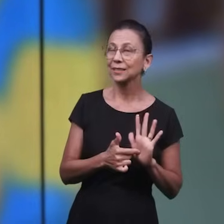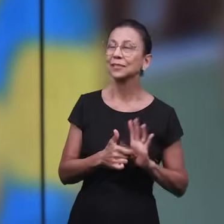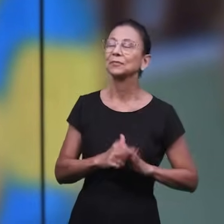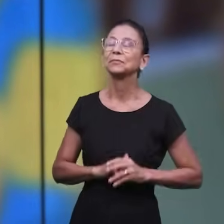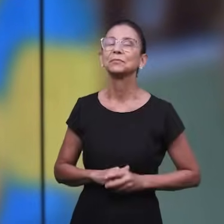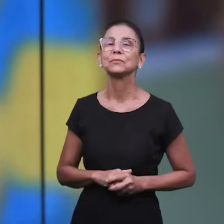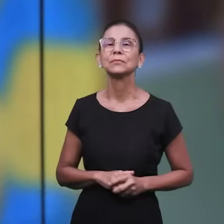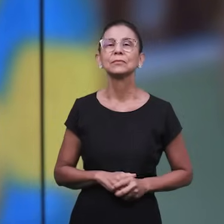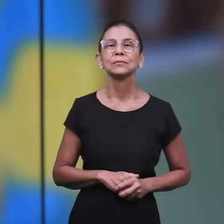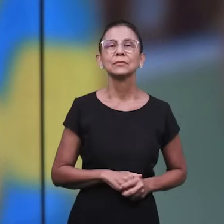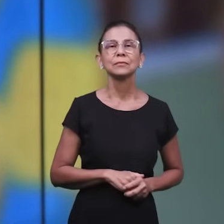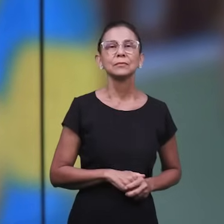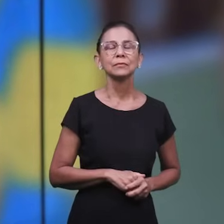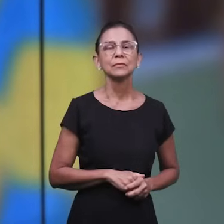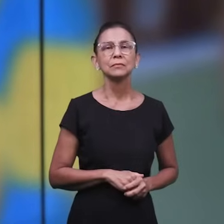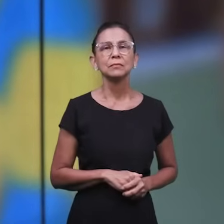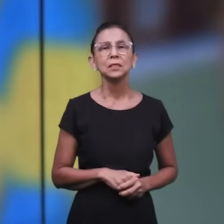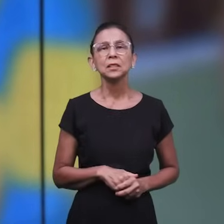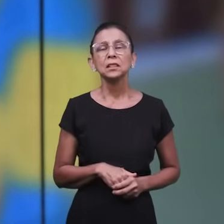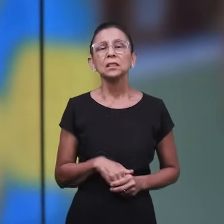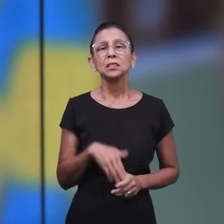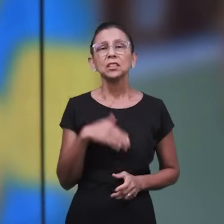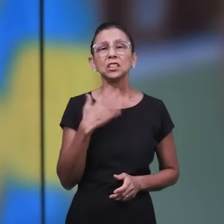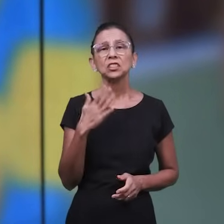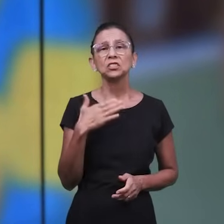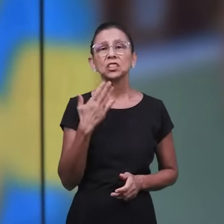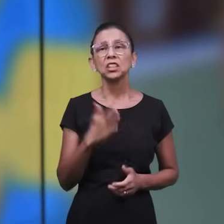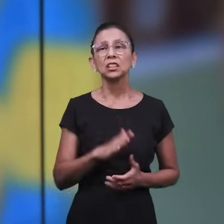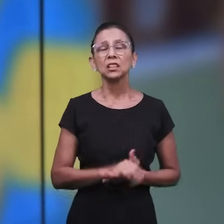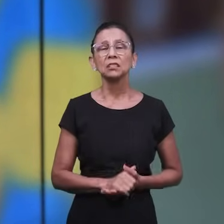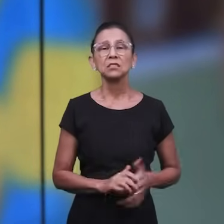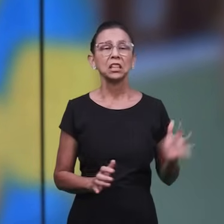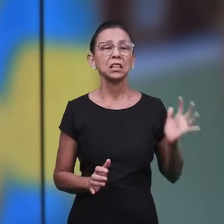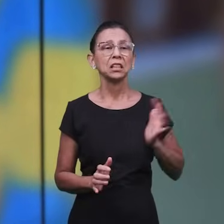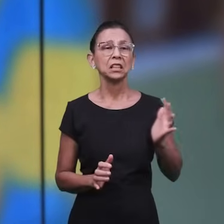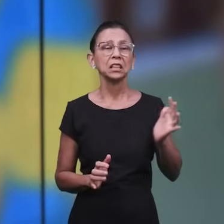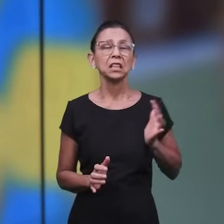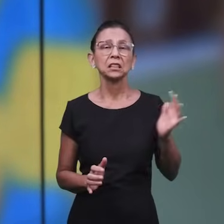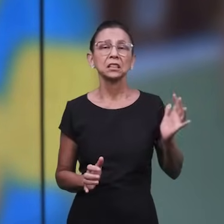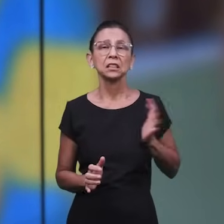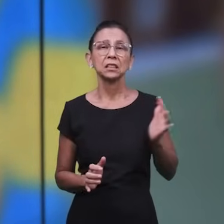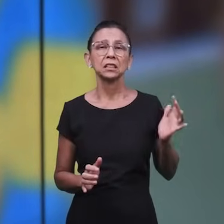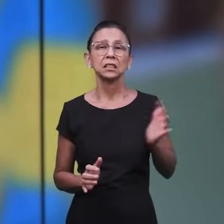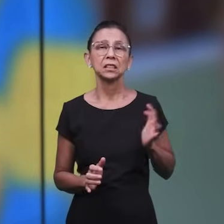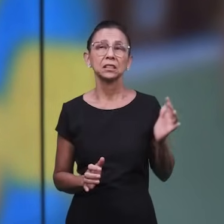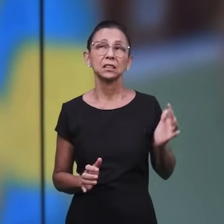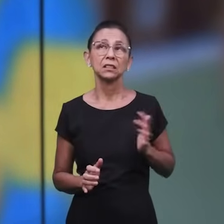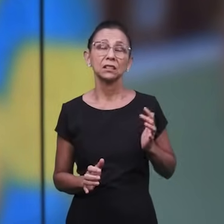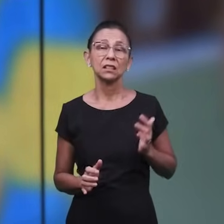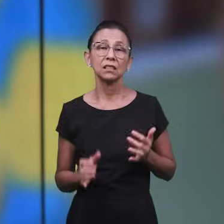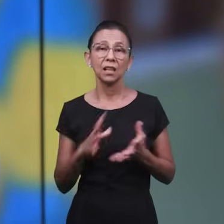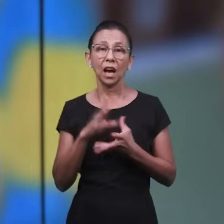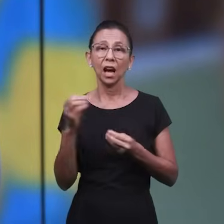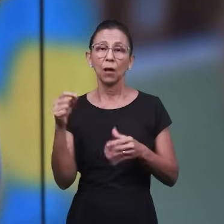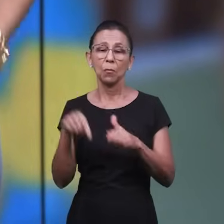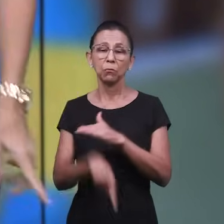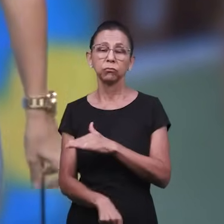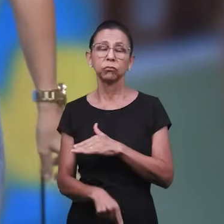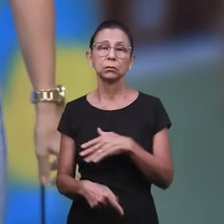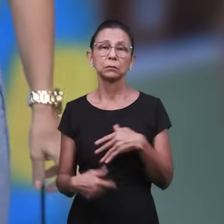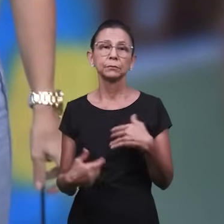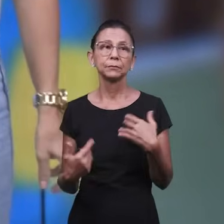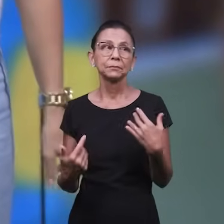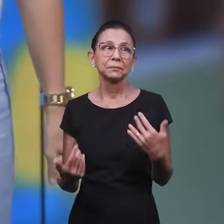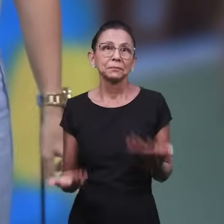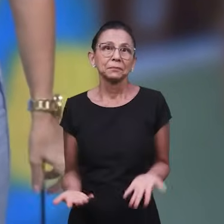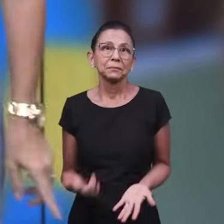homem ganhar o mundo inteiro e perder a sua alma? Então, nós somos vitoriosos porque